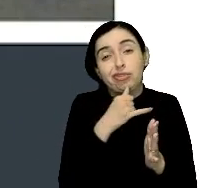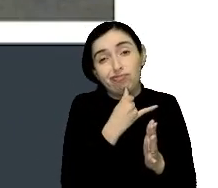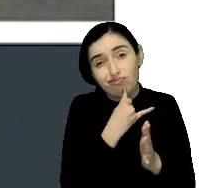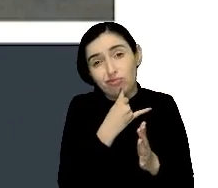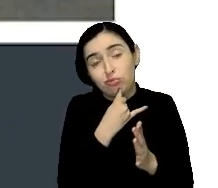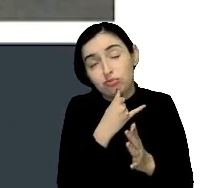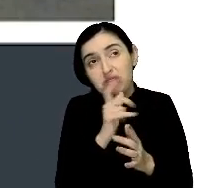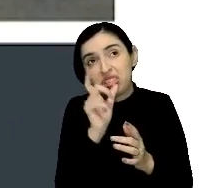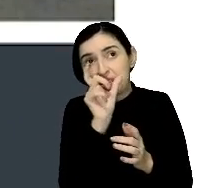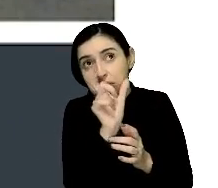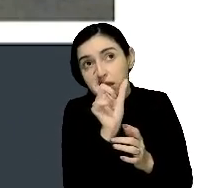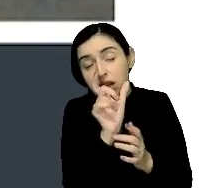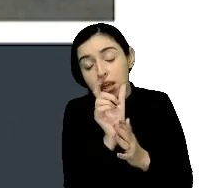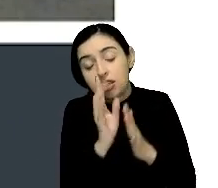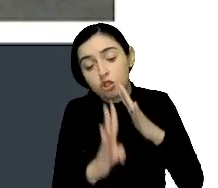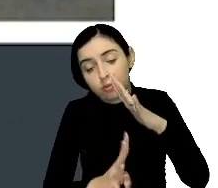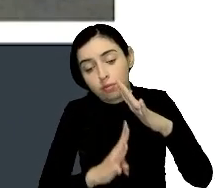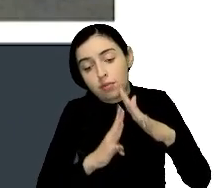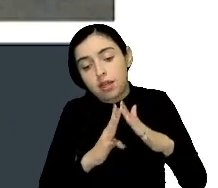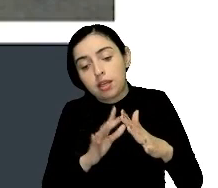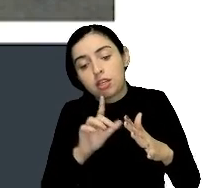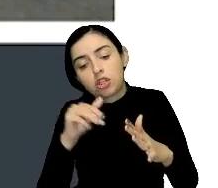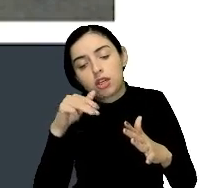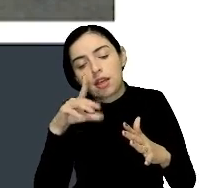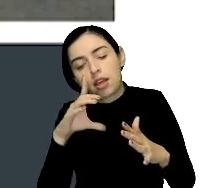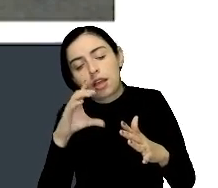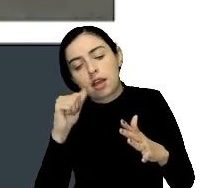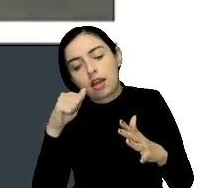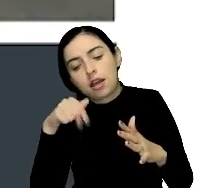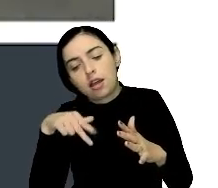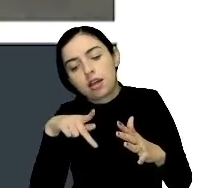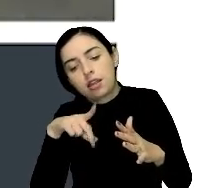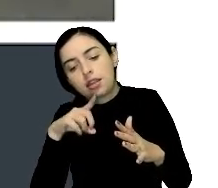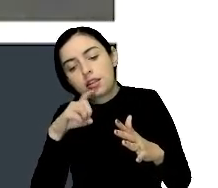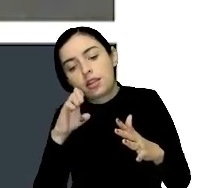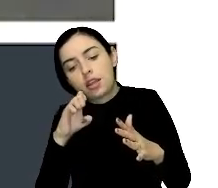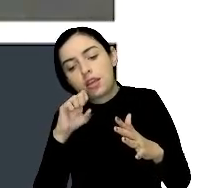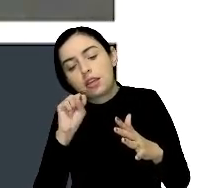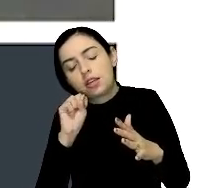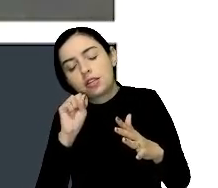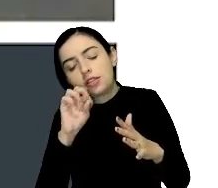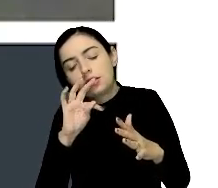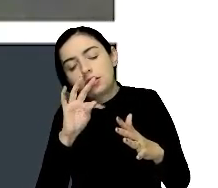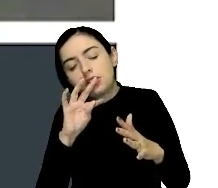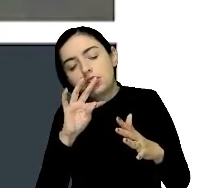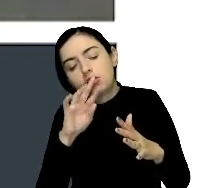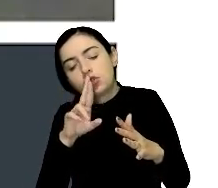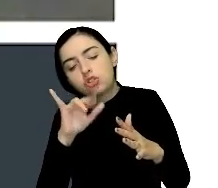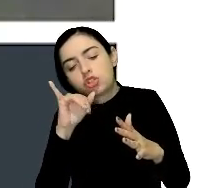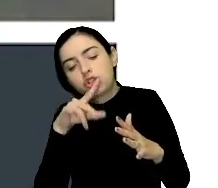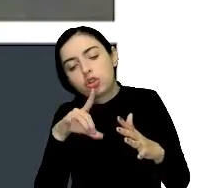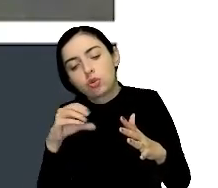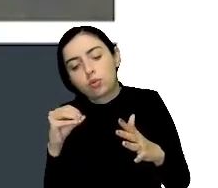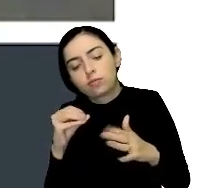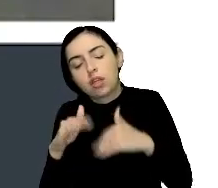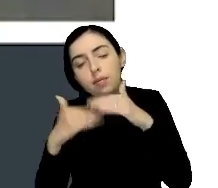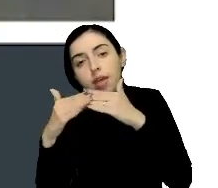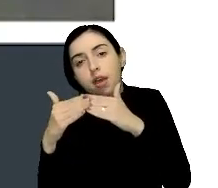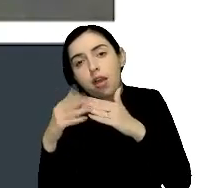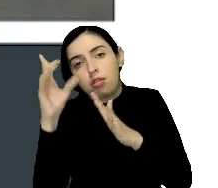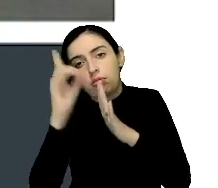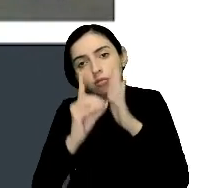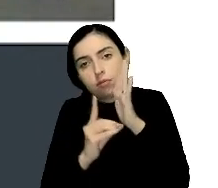expressão migrante clandestino, e nesse ponto o decreto, para mim, ultrapassa